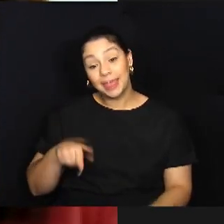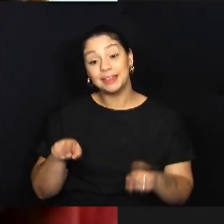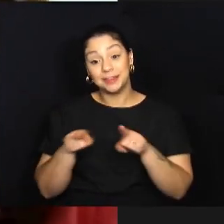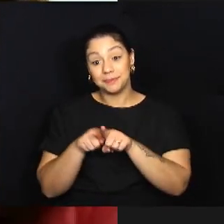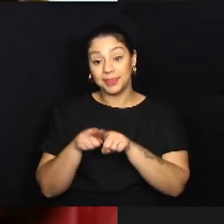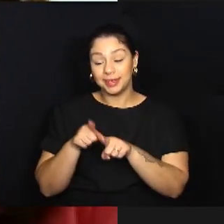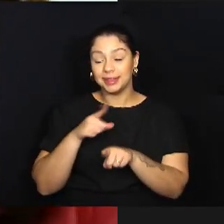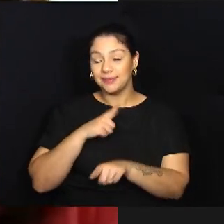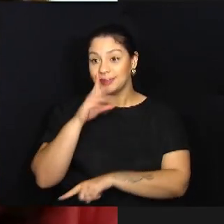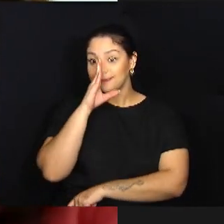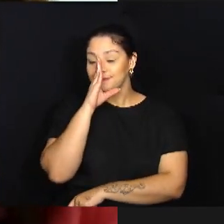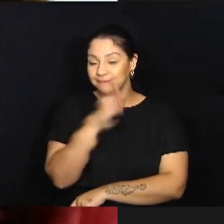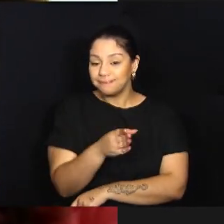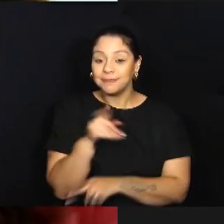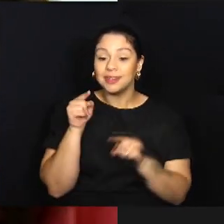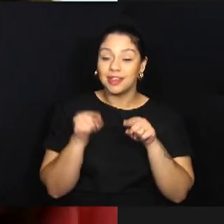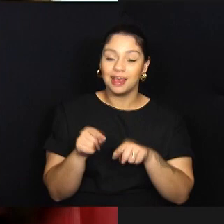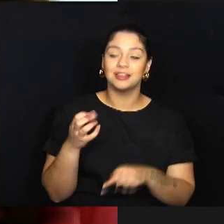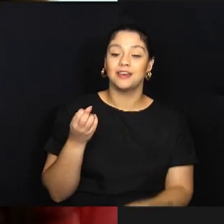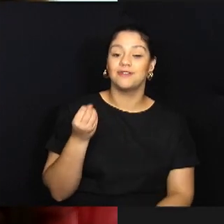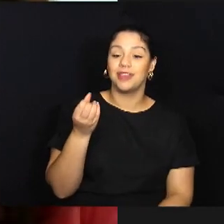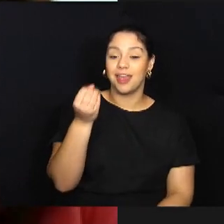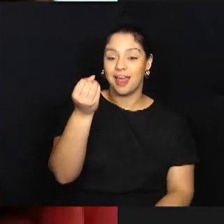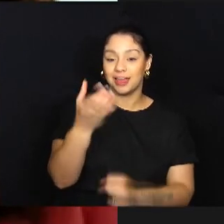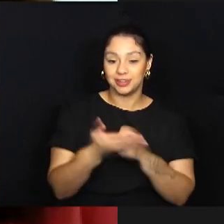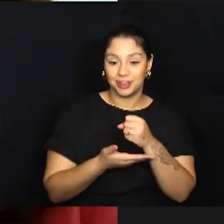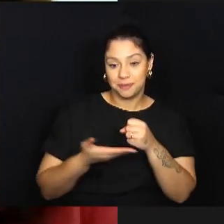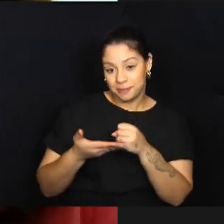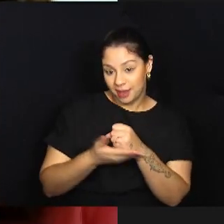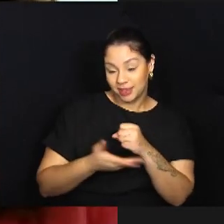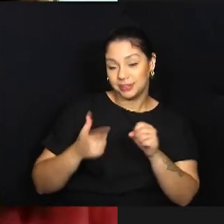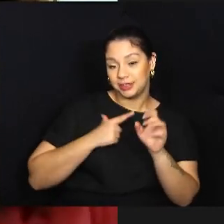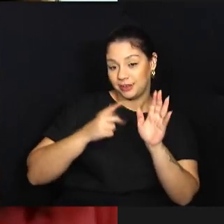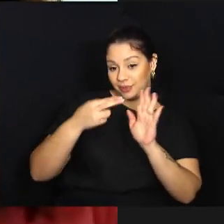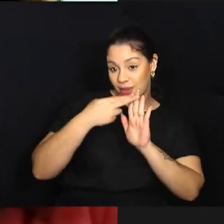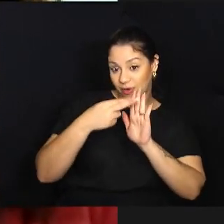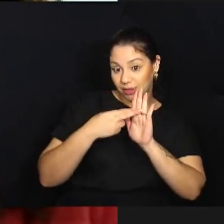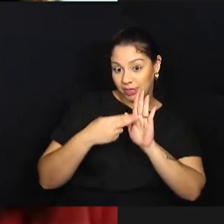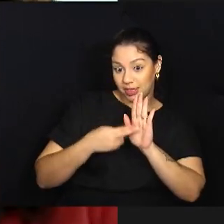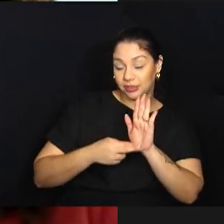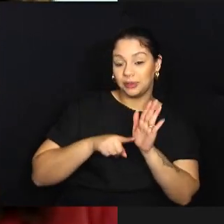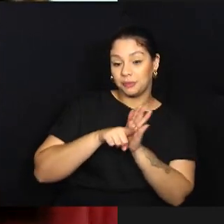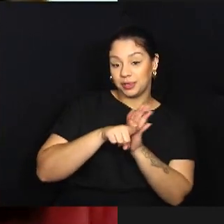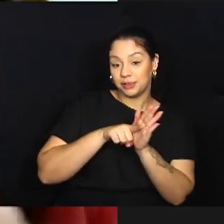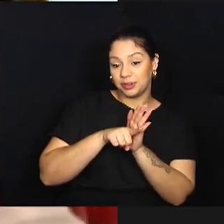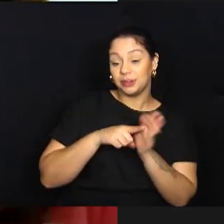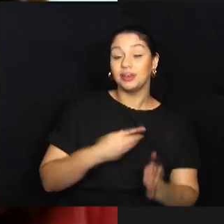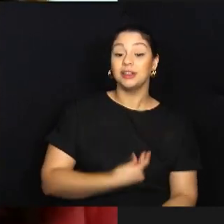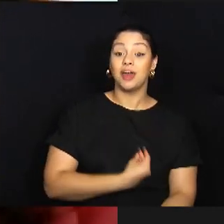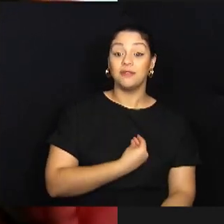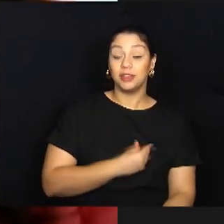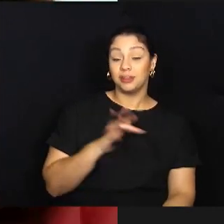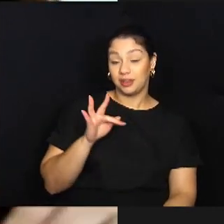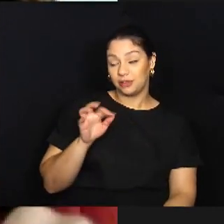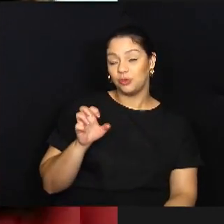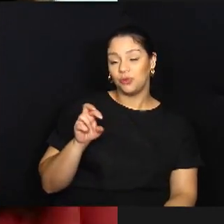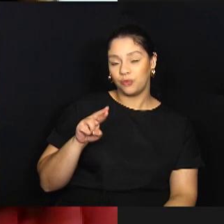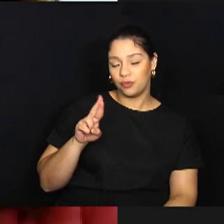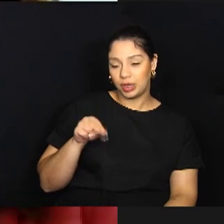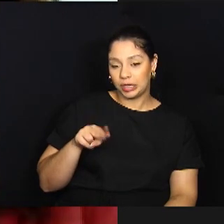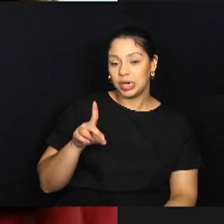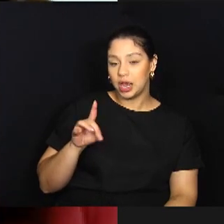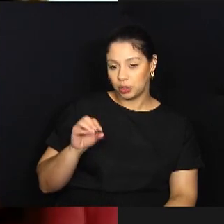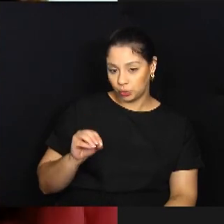Então, para essa expedição, a gente se baseou no roteiro e a pesquisa na vida do Fernando Sabino, e